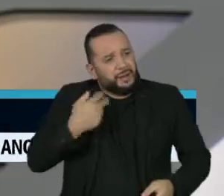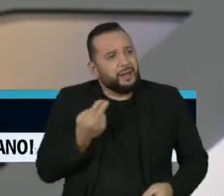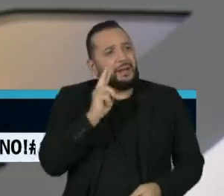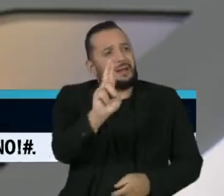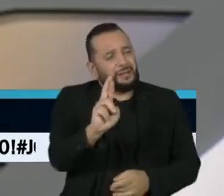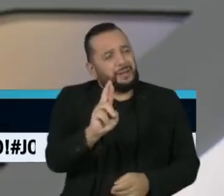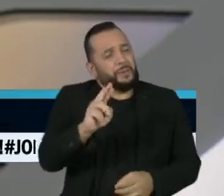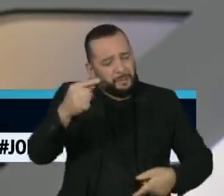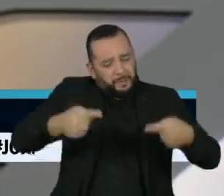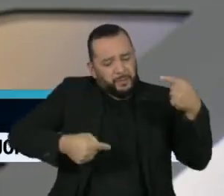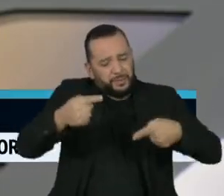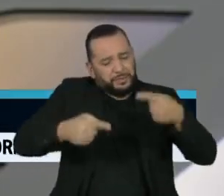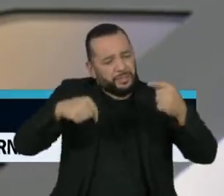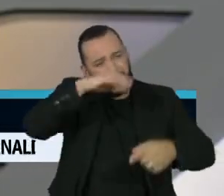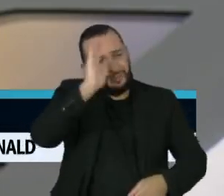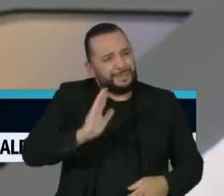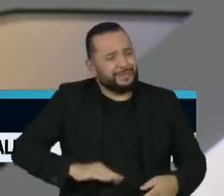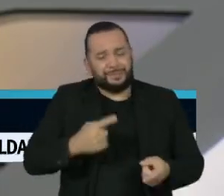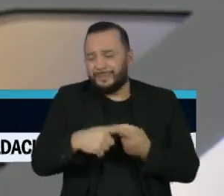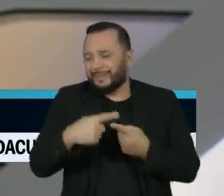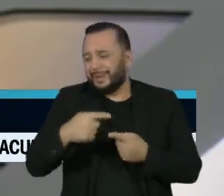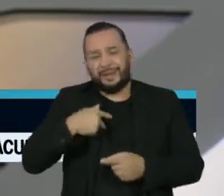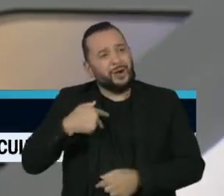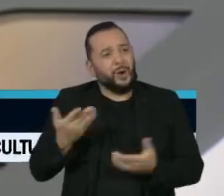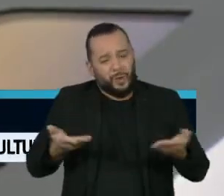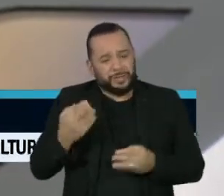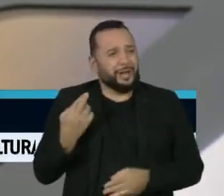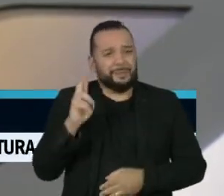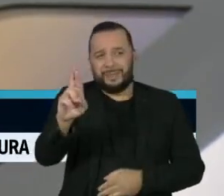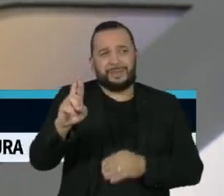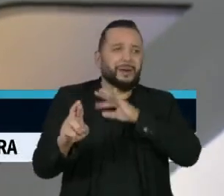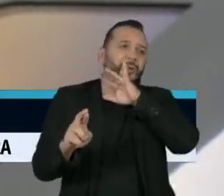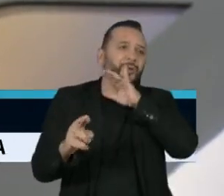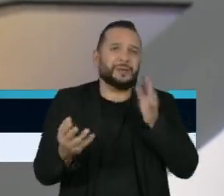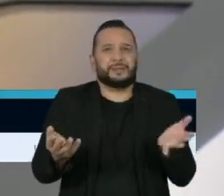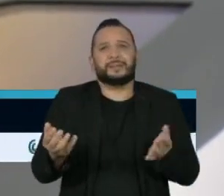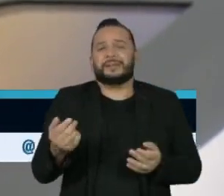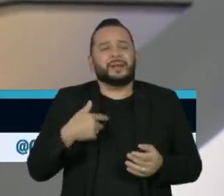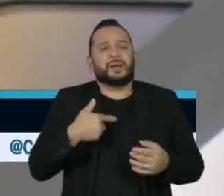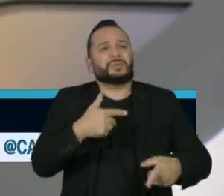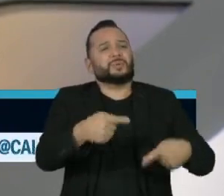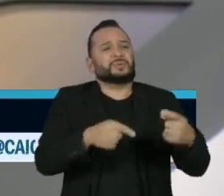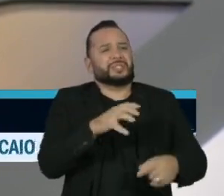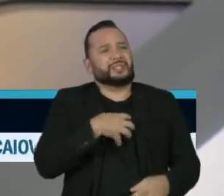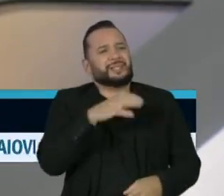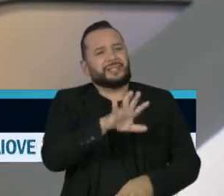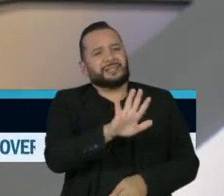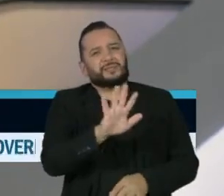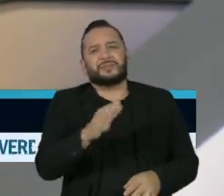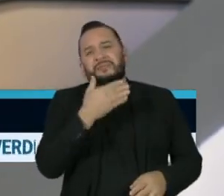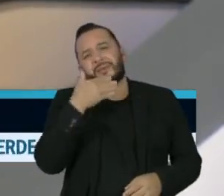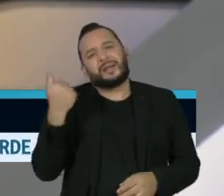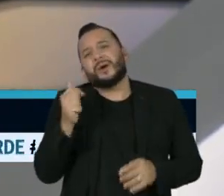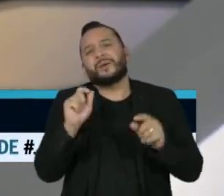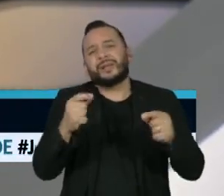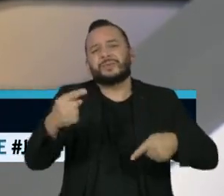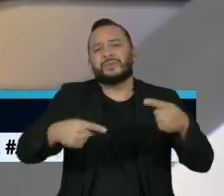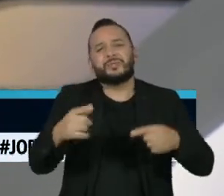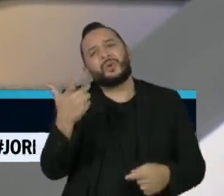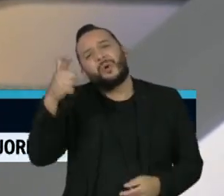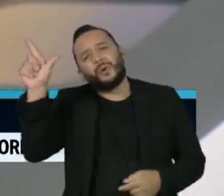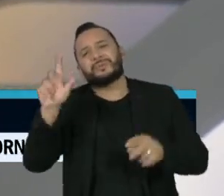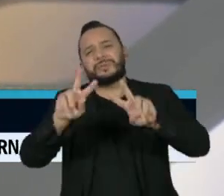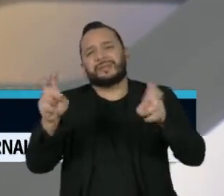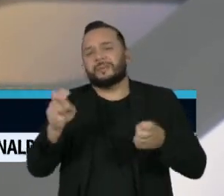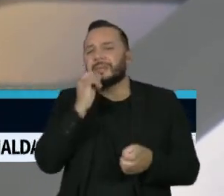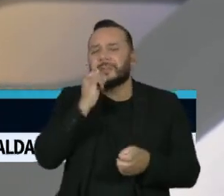dizer, é precária a representação. E eu, ao invés de estar discutindo isso, acho que a gente devia discutir voto distrital misto, outras